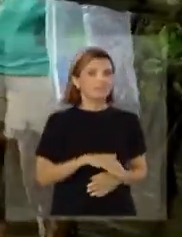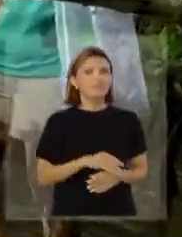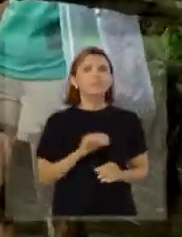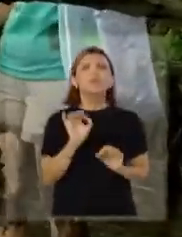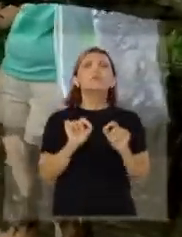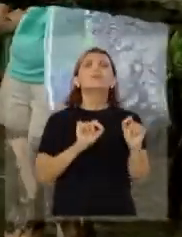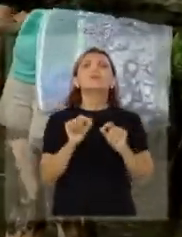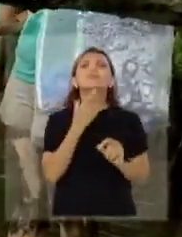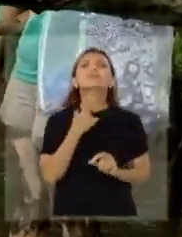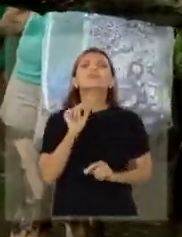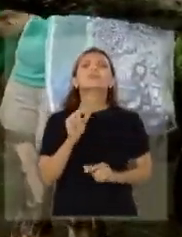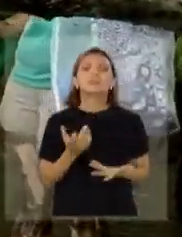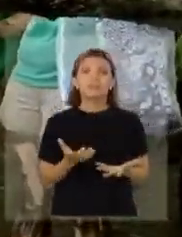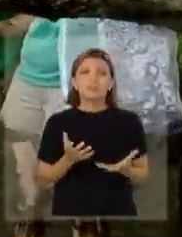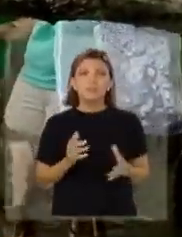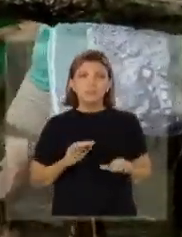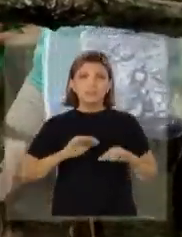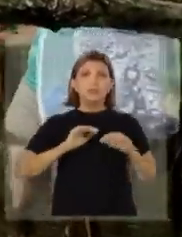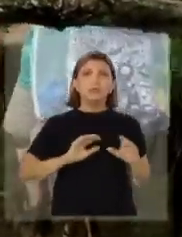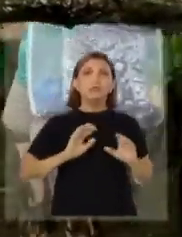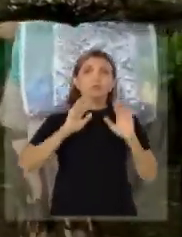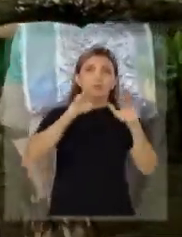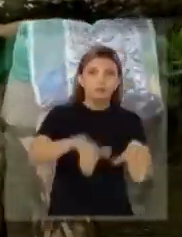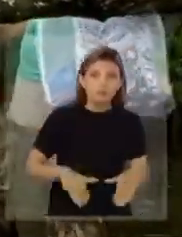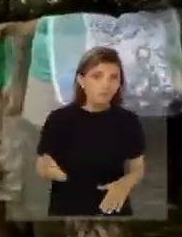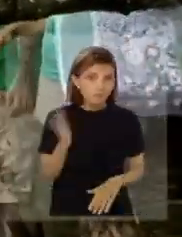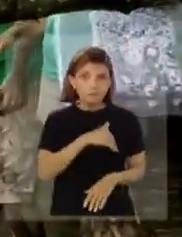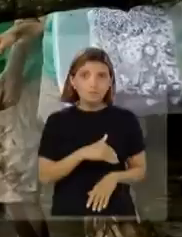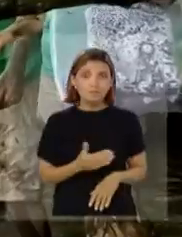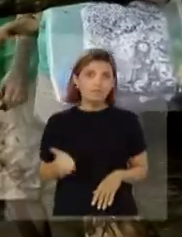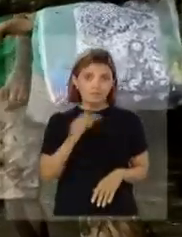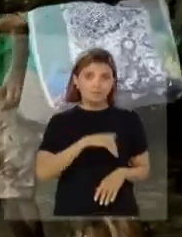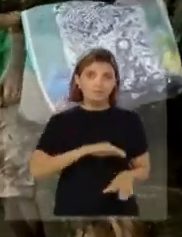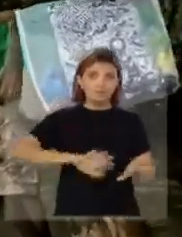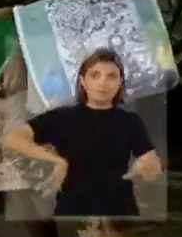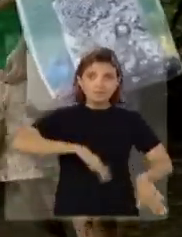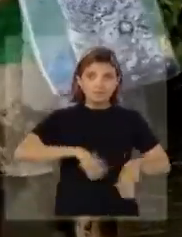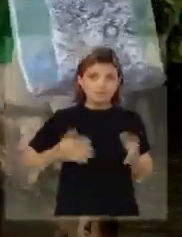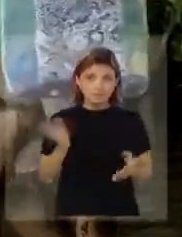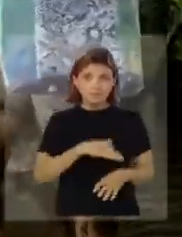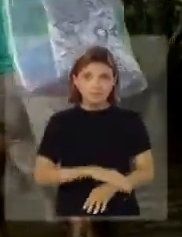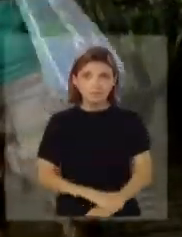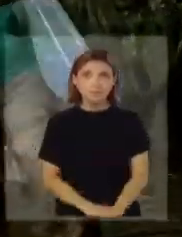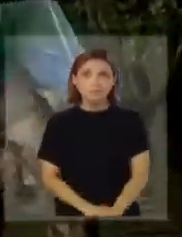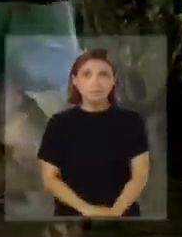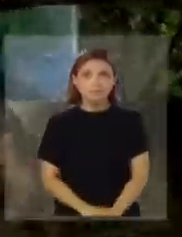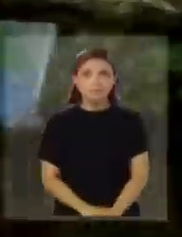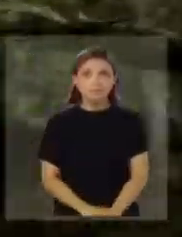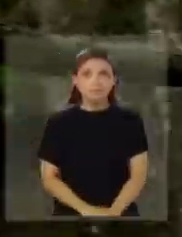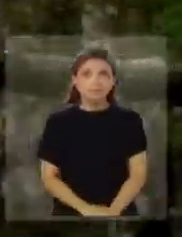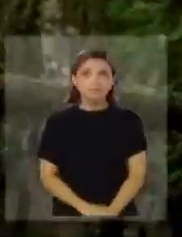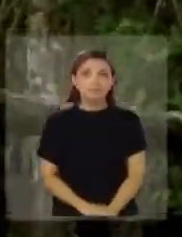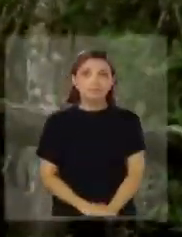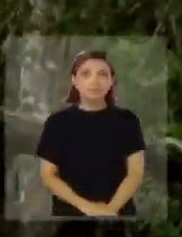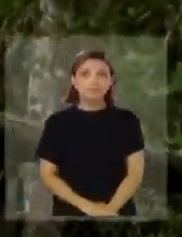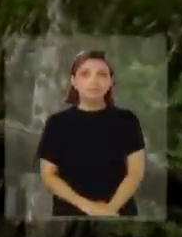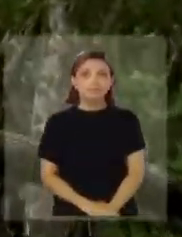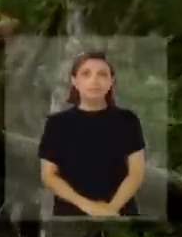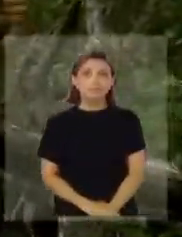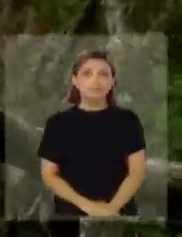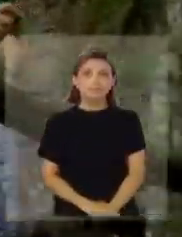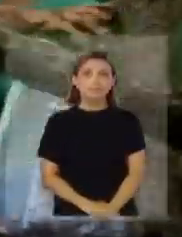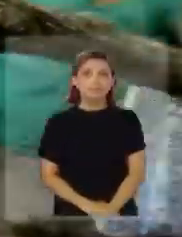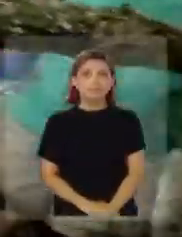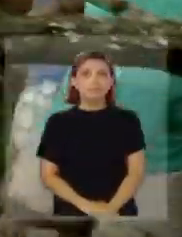acho. Qual é o plano, Tata? Um salto ornamental na lama? O mangue jump. Mangue jump. Mangue